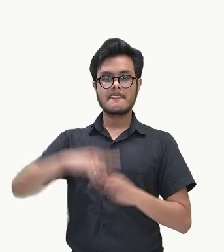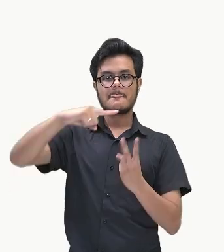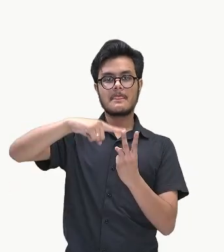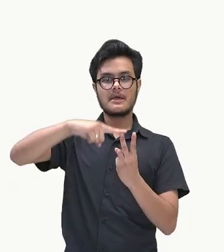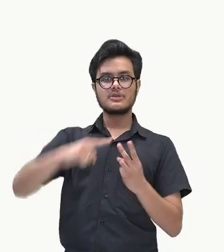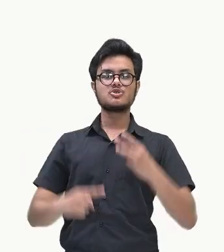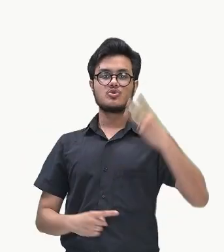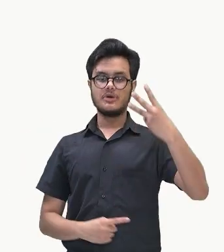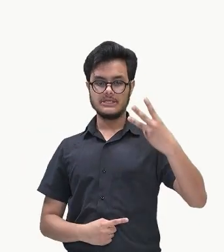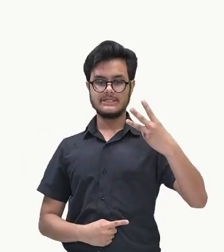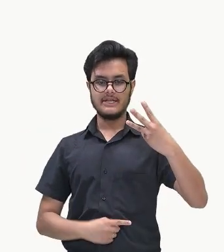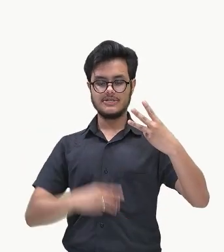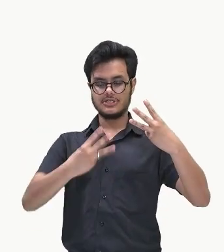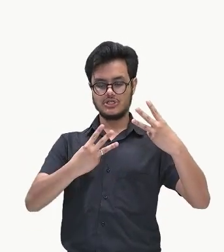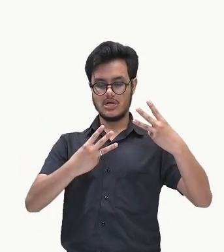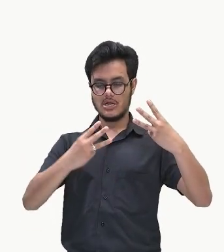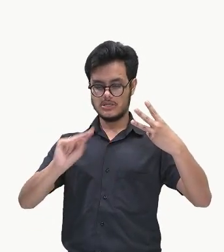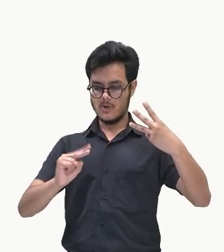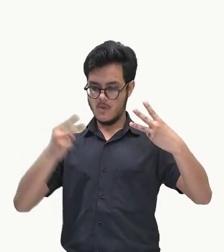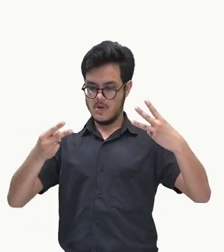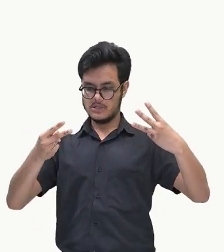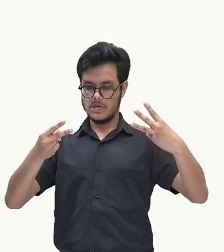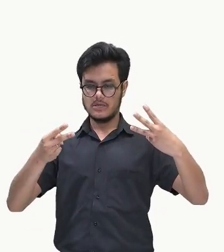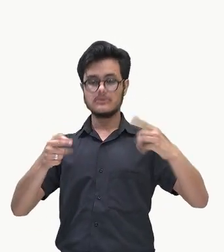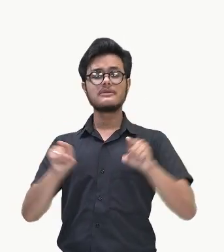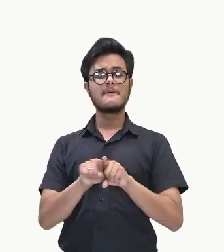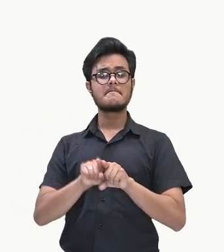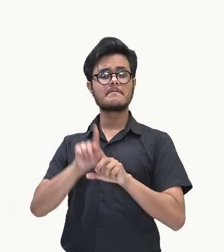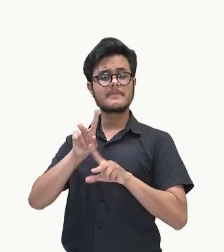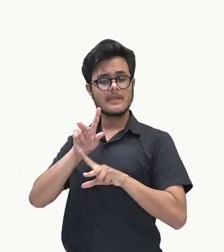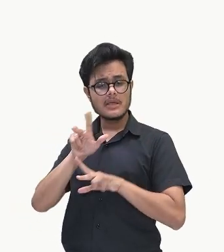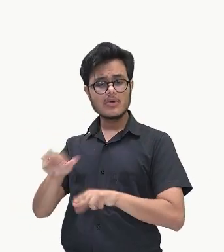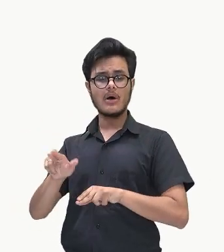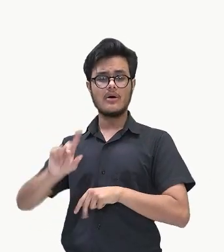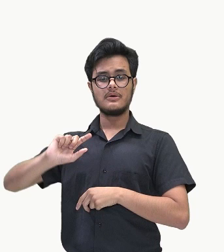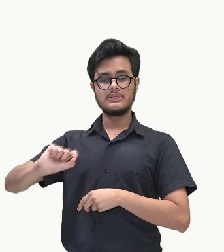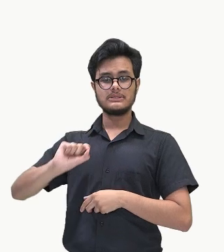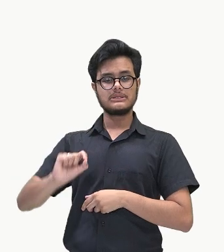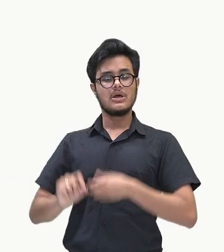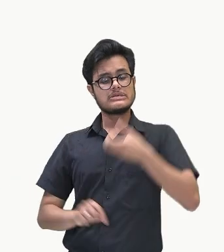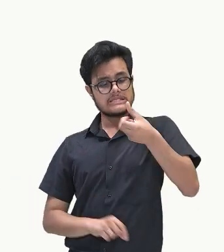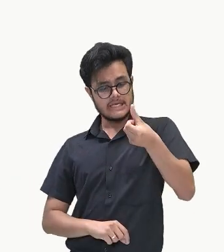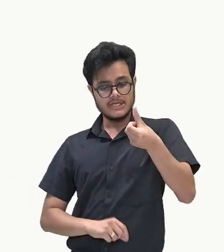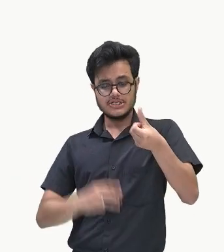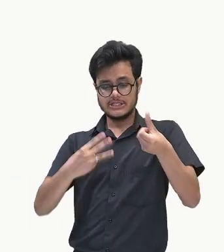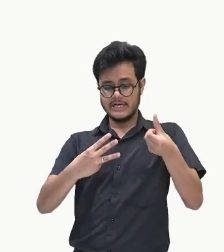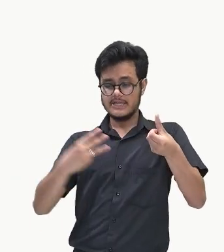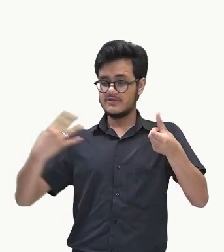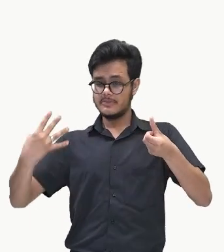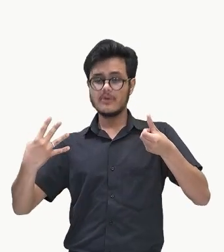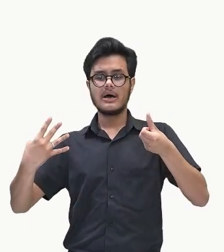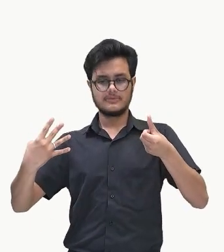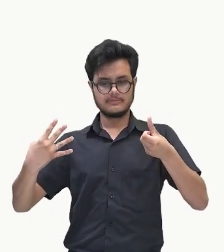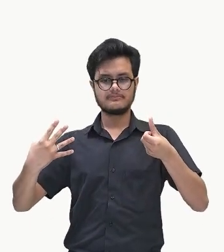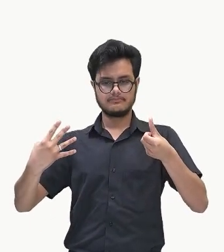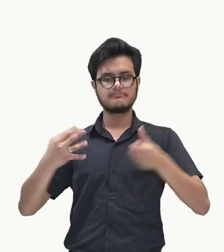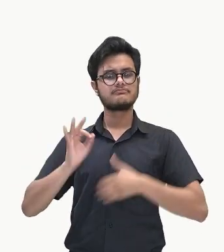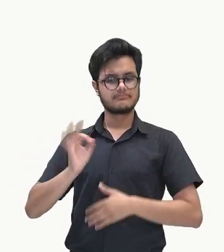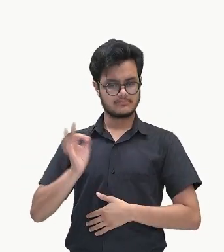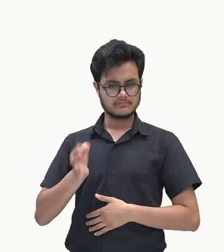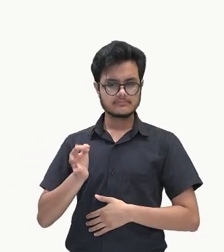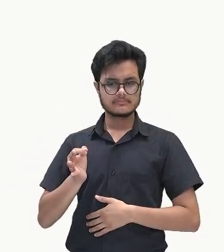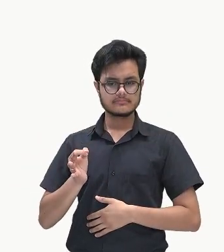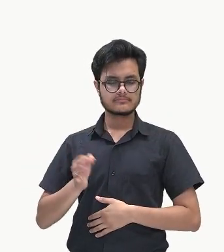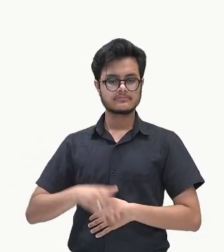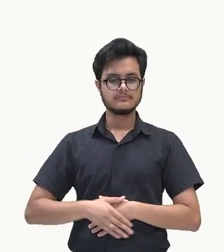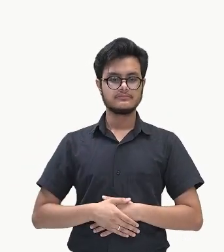ao quadrado, é igual a eu ter uma raiz sexta de 3 elevado à quarta